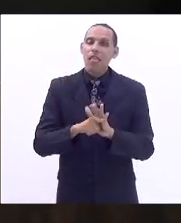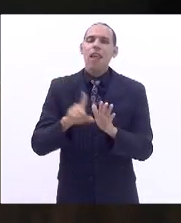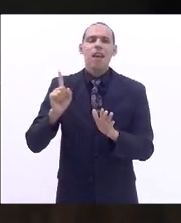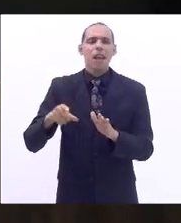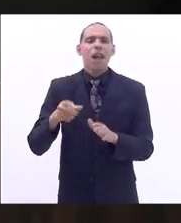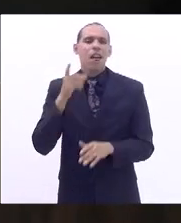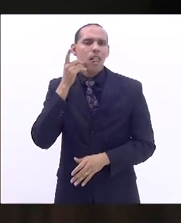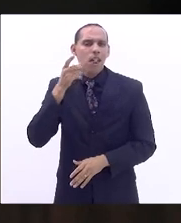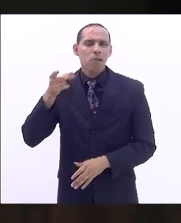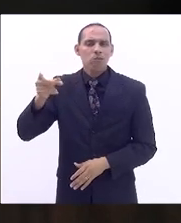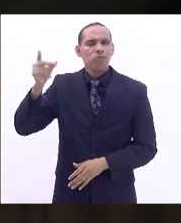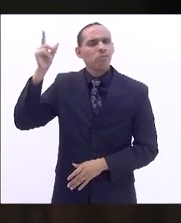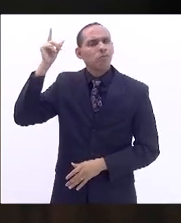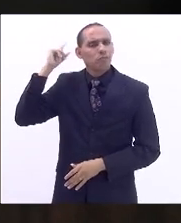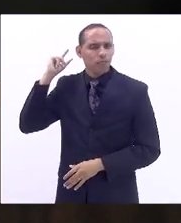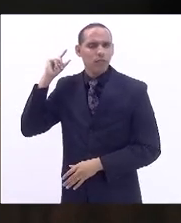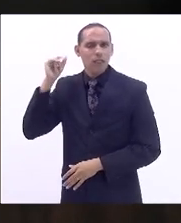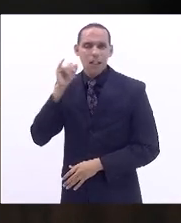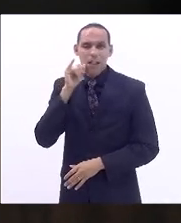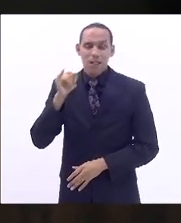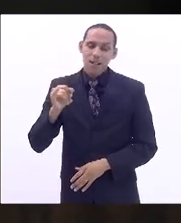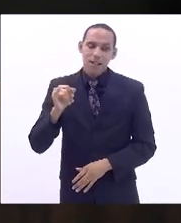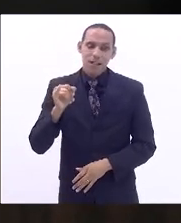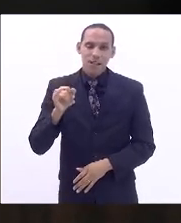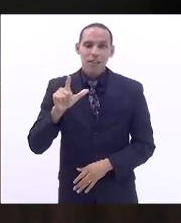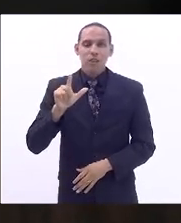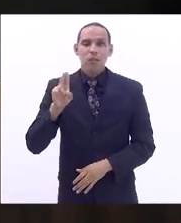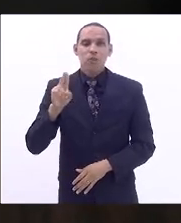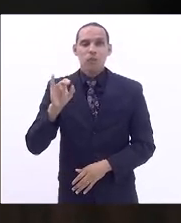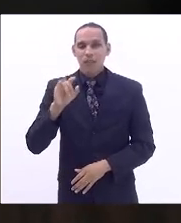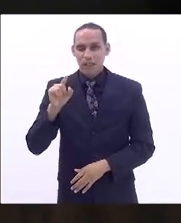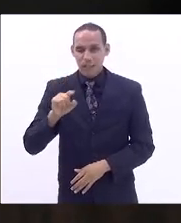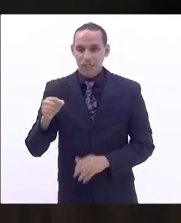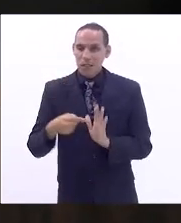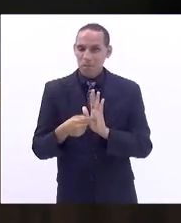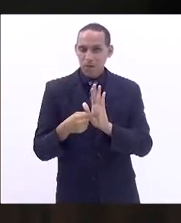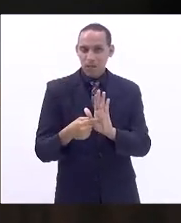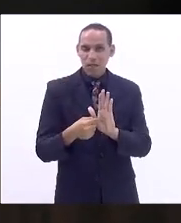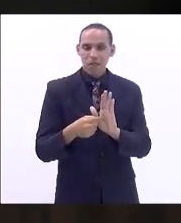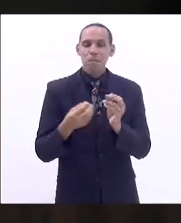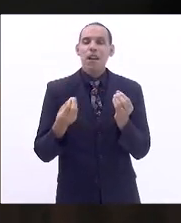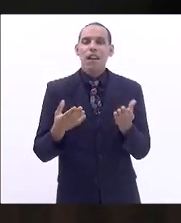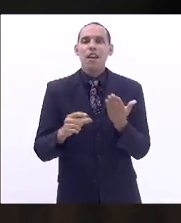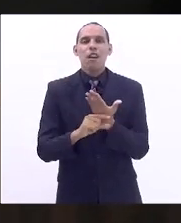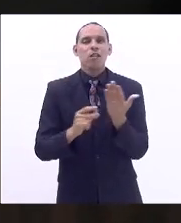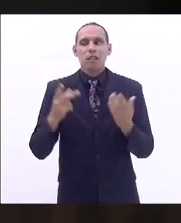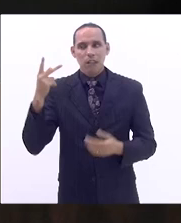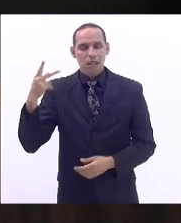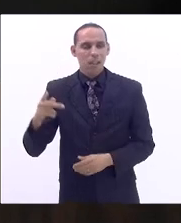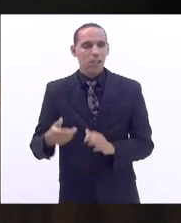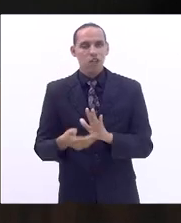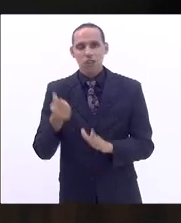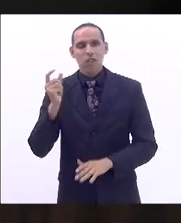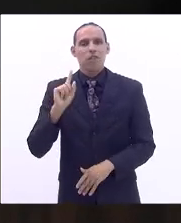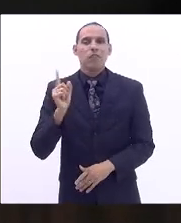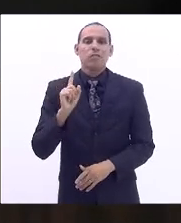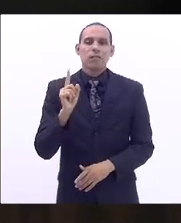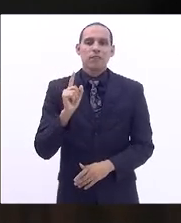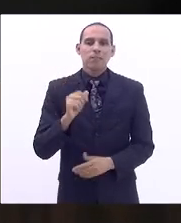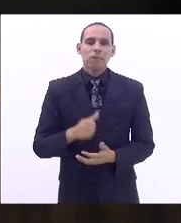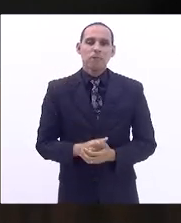de trás e que eu falei em contato com Luiz para todos pudesse apresentar para tirar autoria dele e